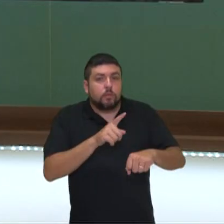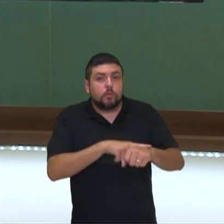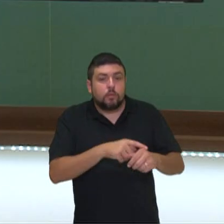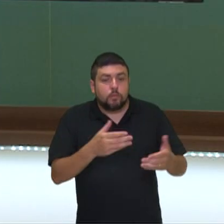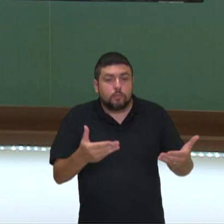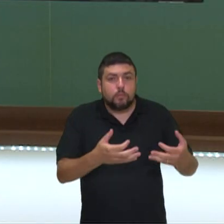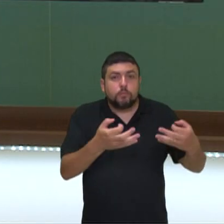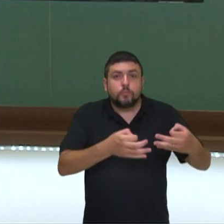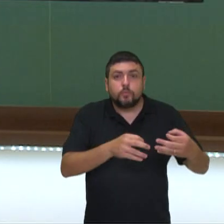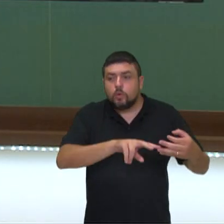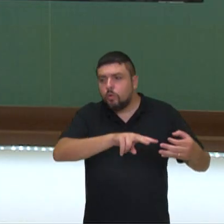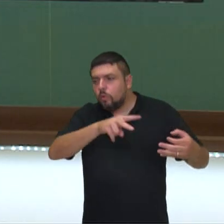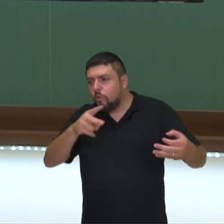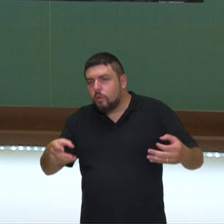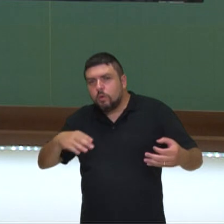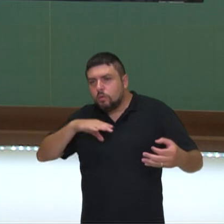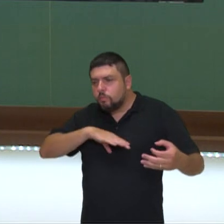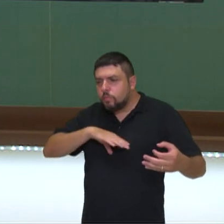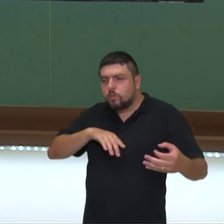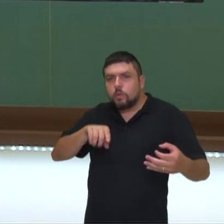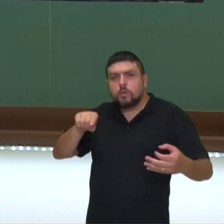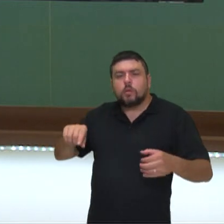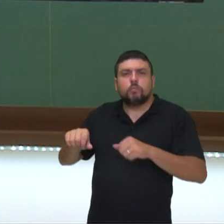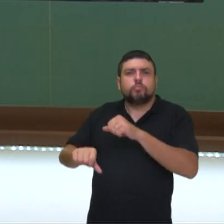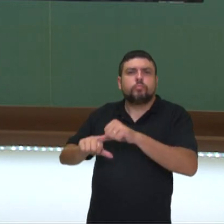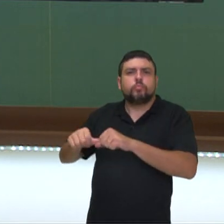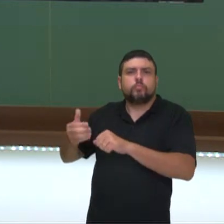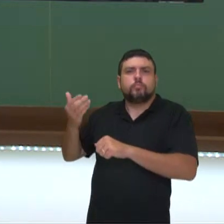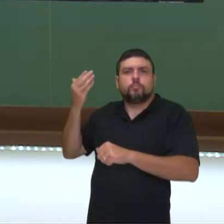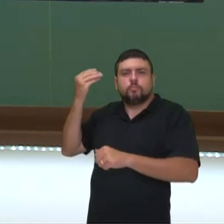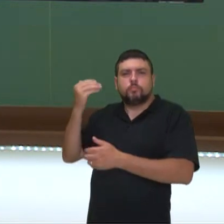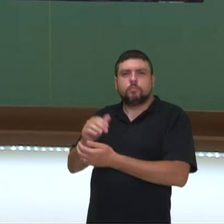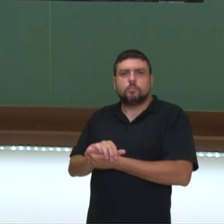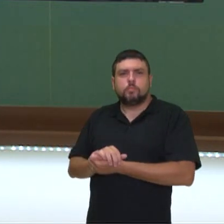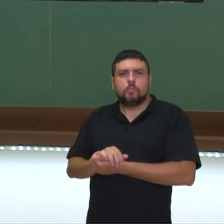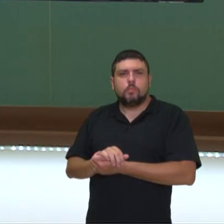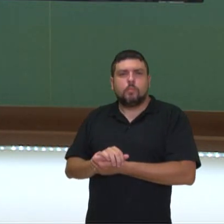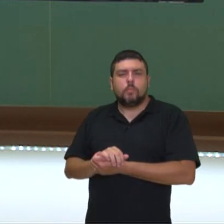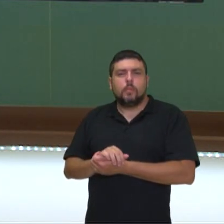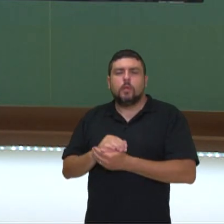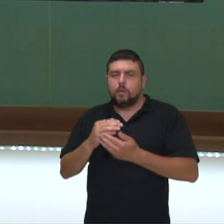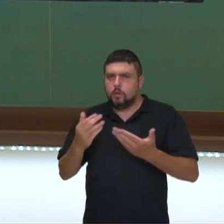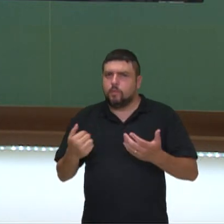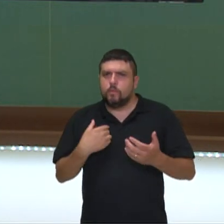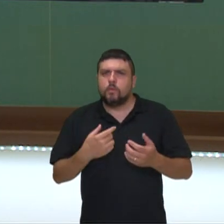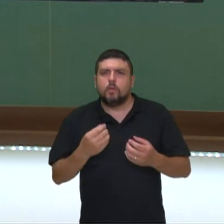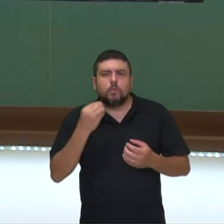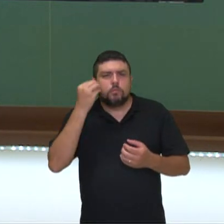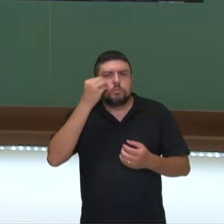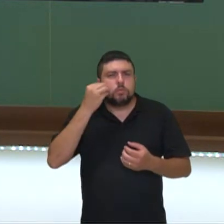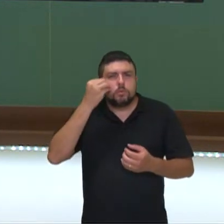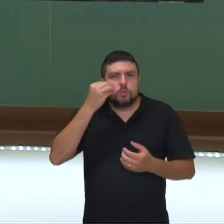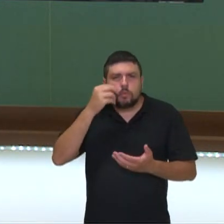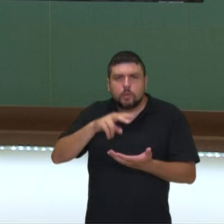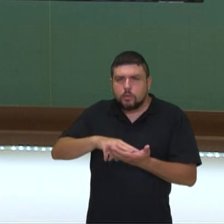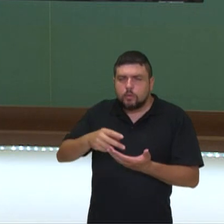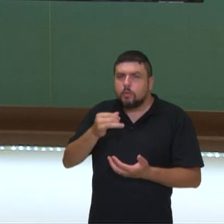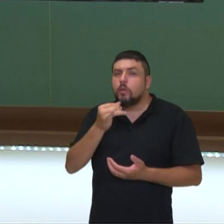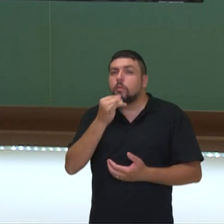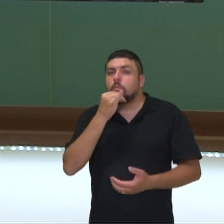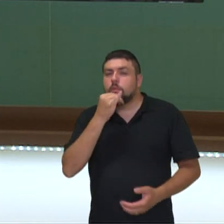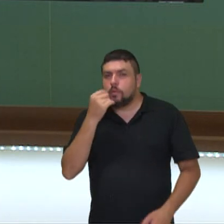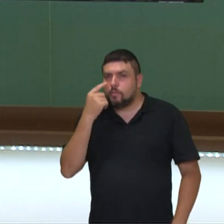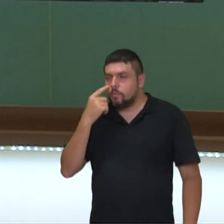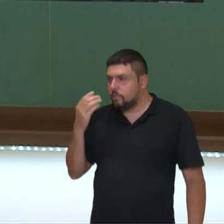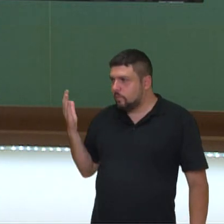gente, quando eu digo para você justamente sobre essa coisa de que não dá para você buscar uma tradução mais literal, quer ver? Eu vou voltar aqui rapidinho